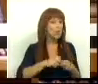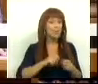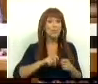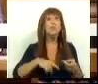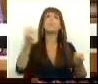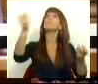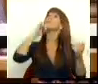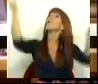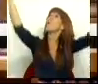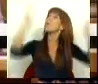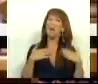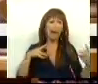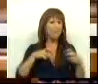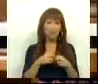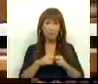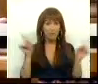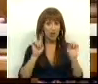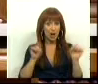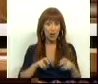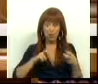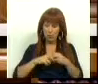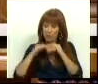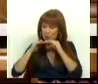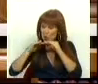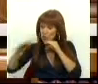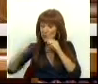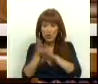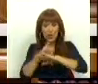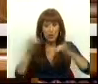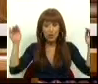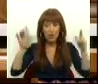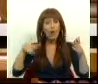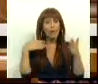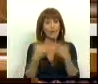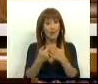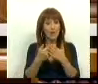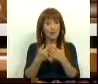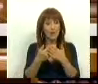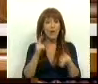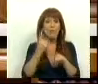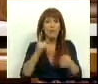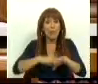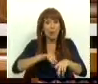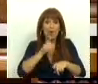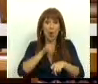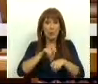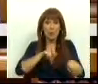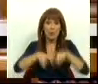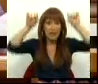caíram do céu. Os problemas de sustentabilidade do setor foram produzidos por más opções